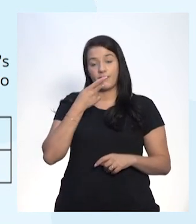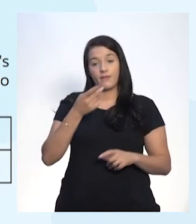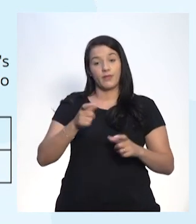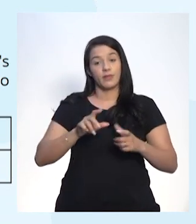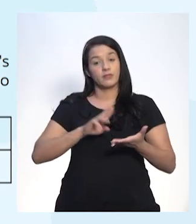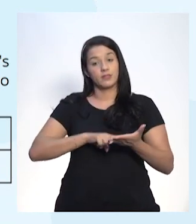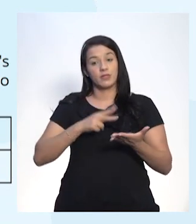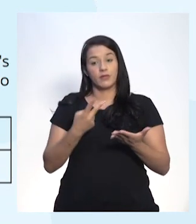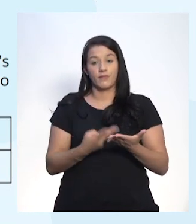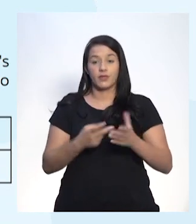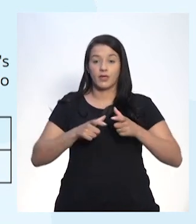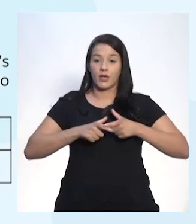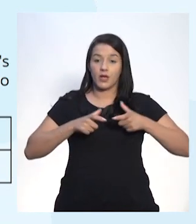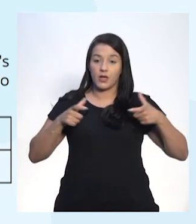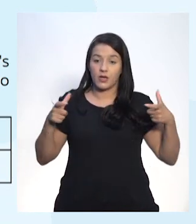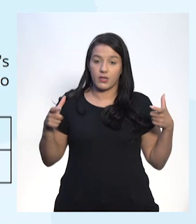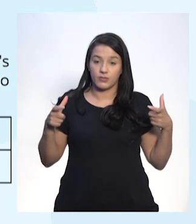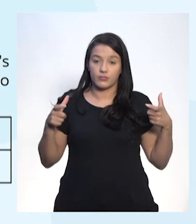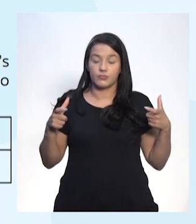sentido de